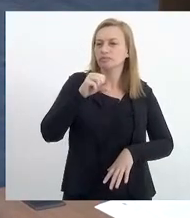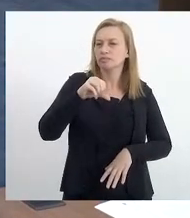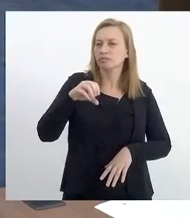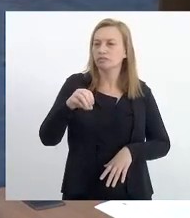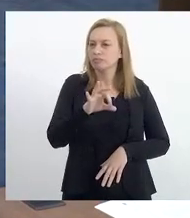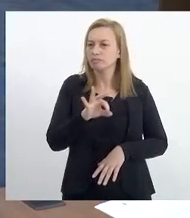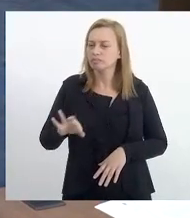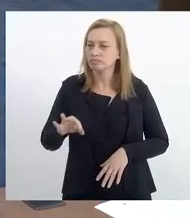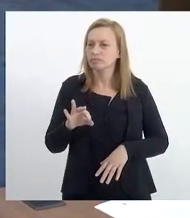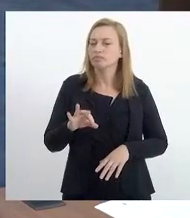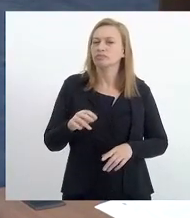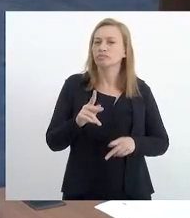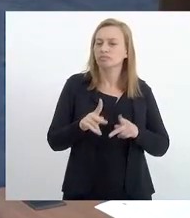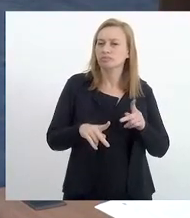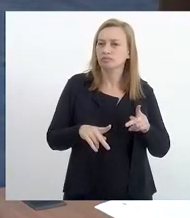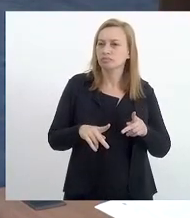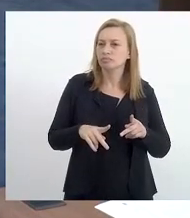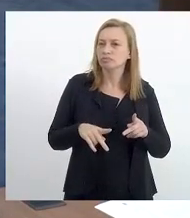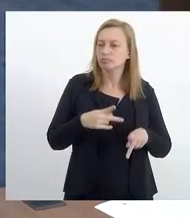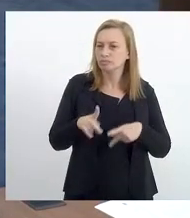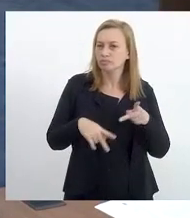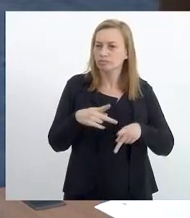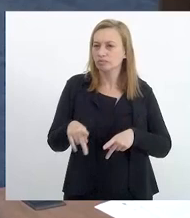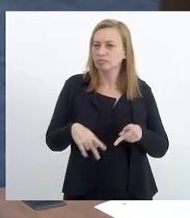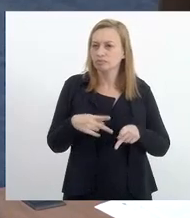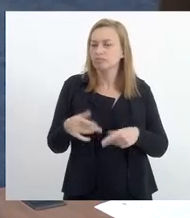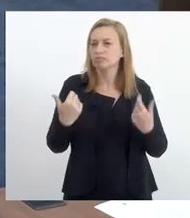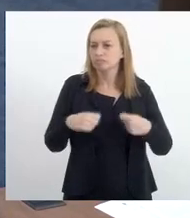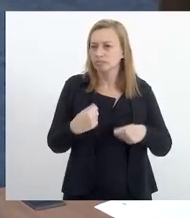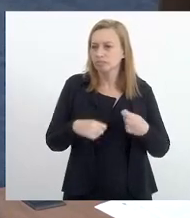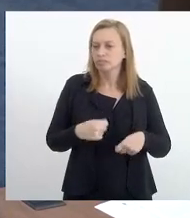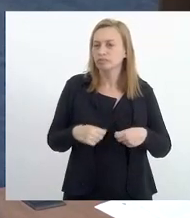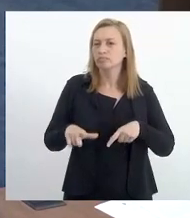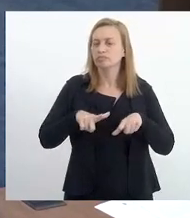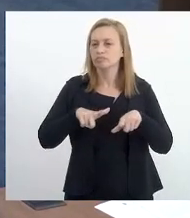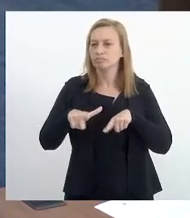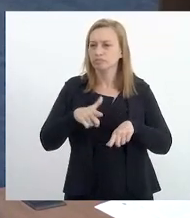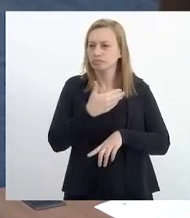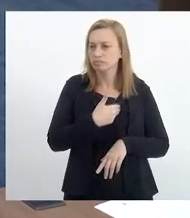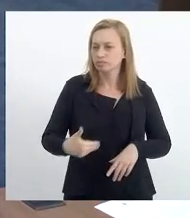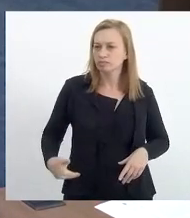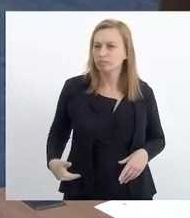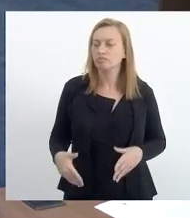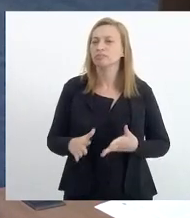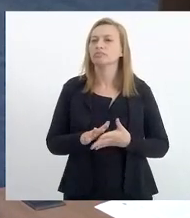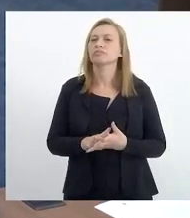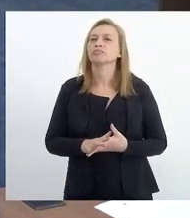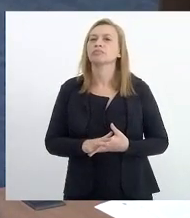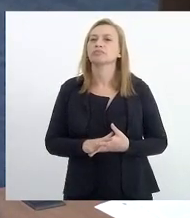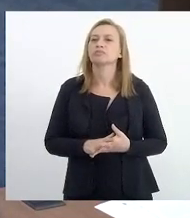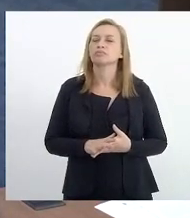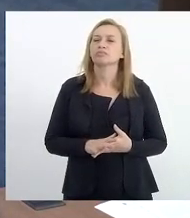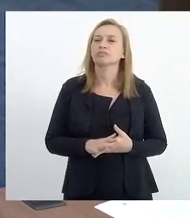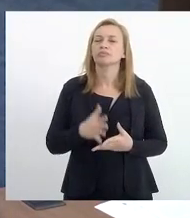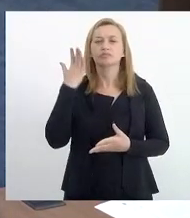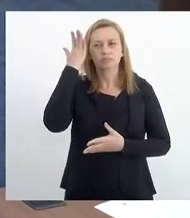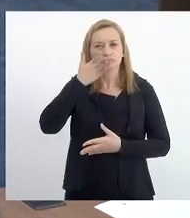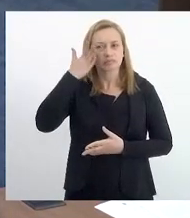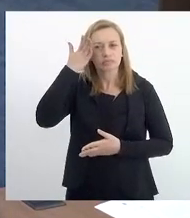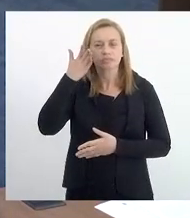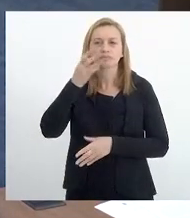se serve dos serviços públicos. E esse pacote de maldades do governo do Estado